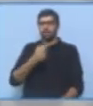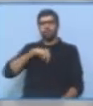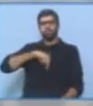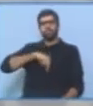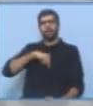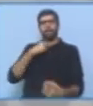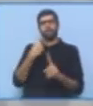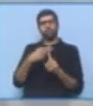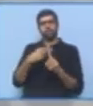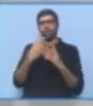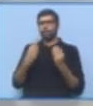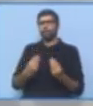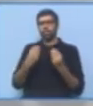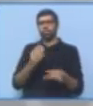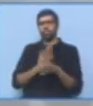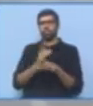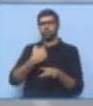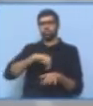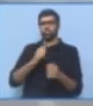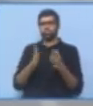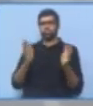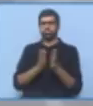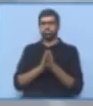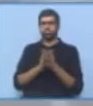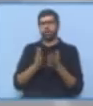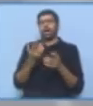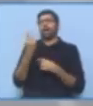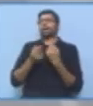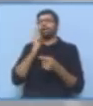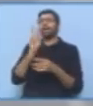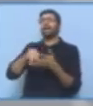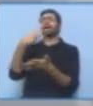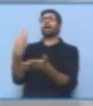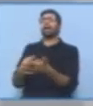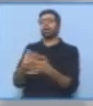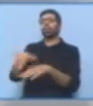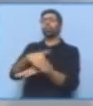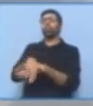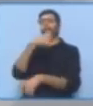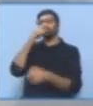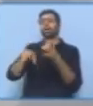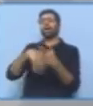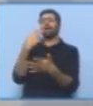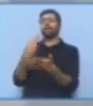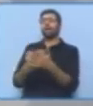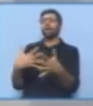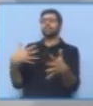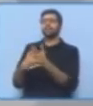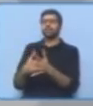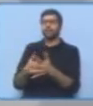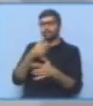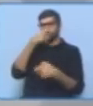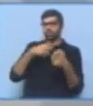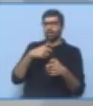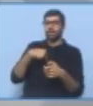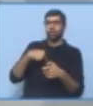porque todos nós, quando vimos, por exemplo, alguém cair na rua, algum acidente, há sempre aquela